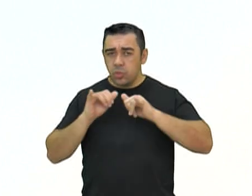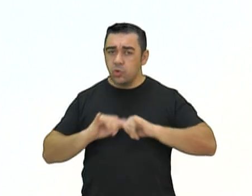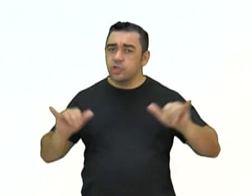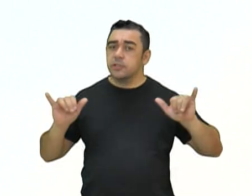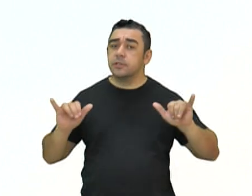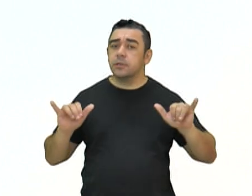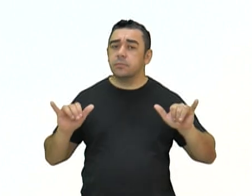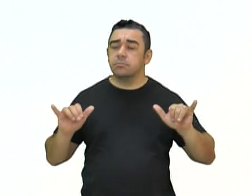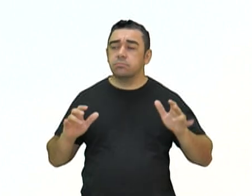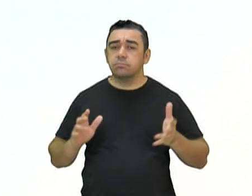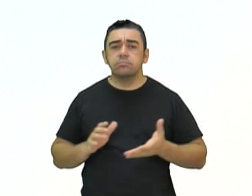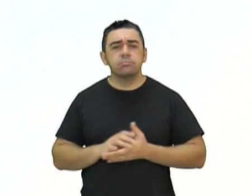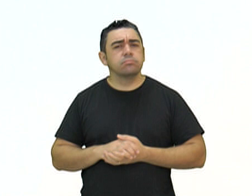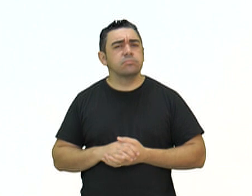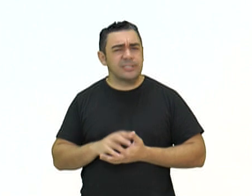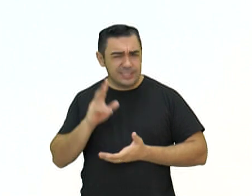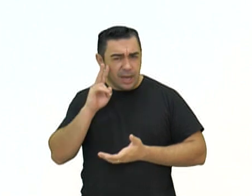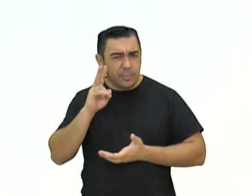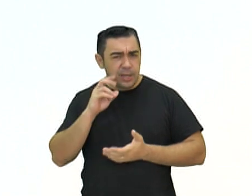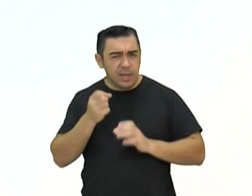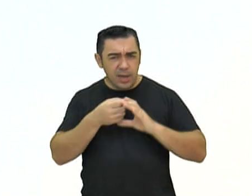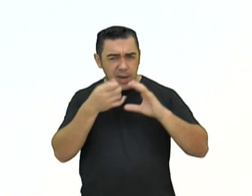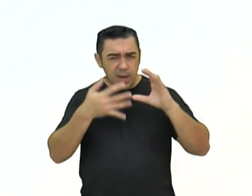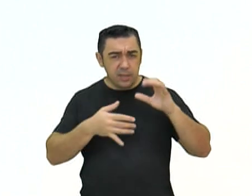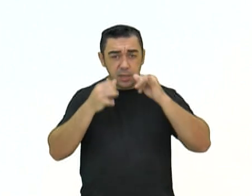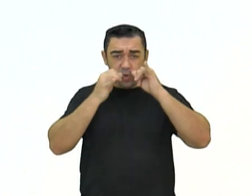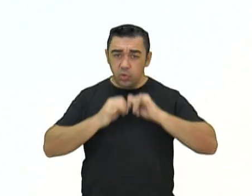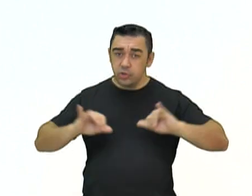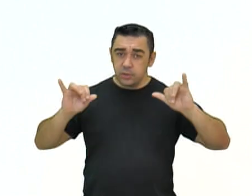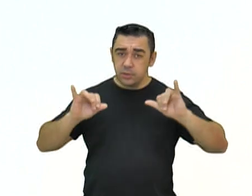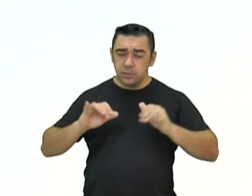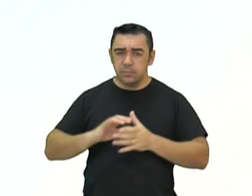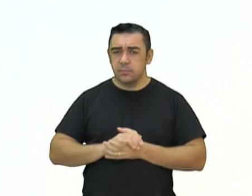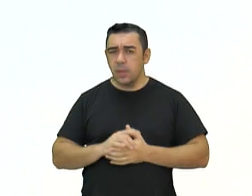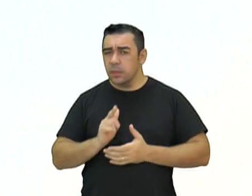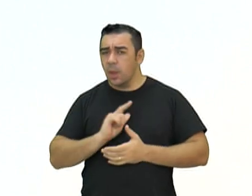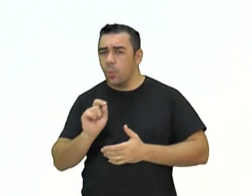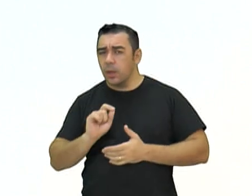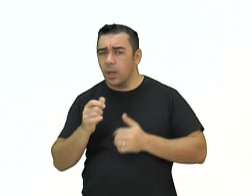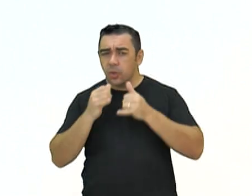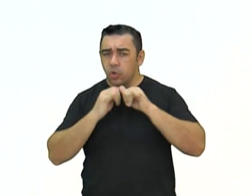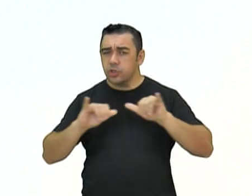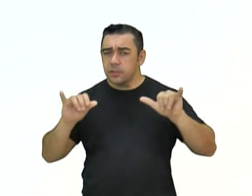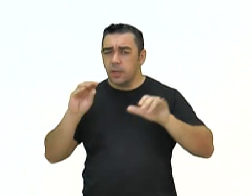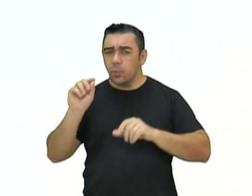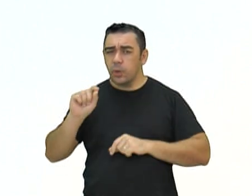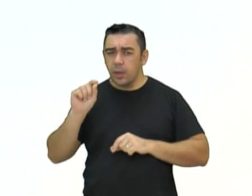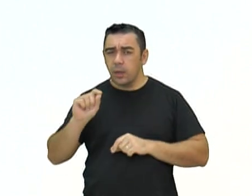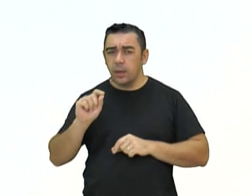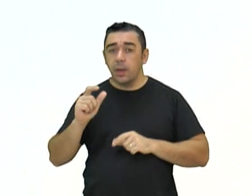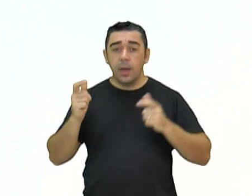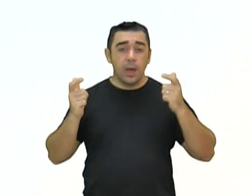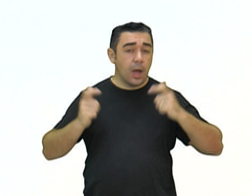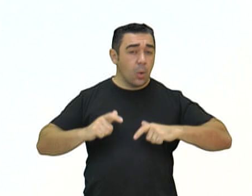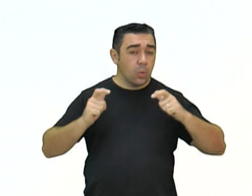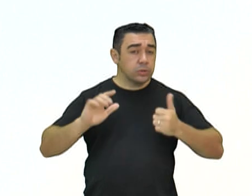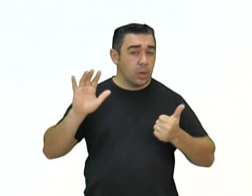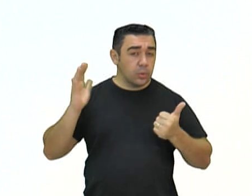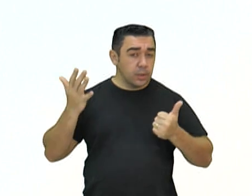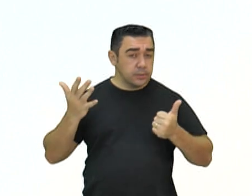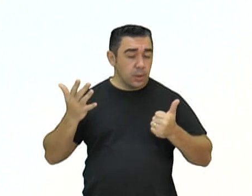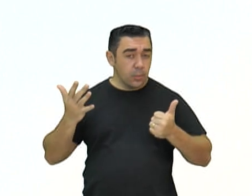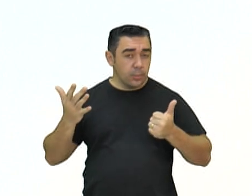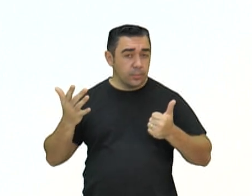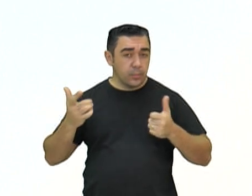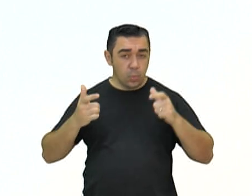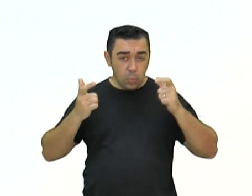que é uma notícia? Lembram-se das características da notícia? O que tem que ter numa notícia? Tem que ter onde os fatos aconteceram,